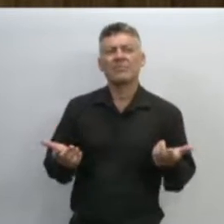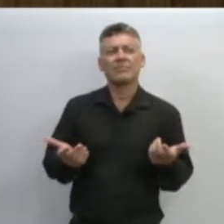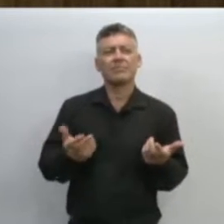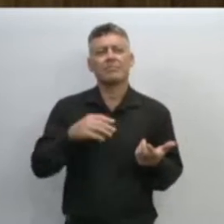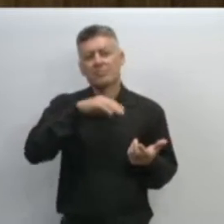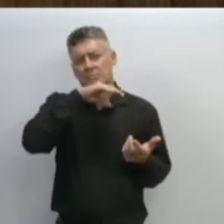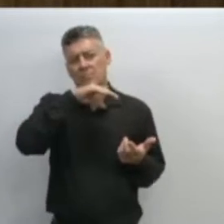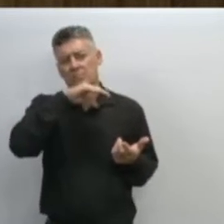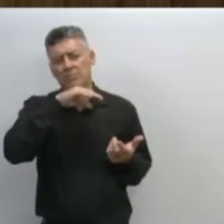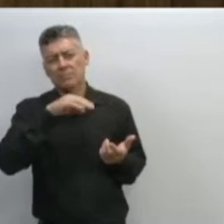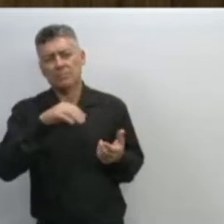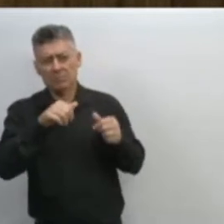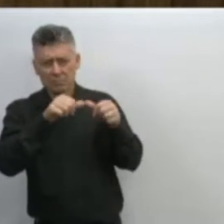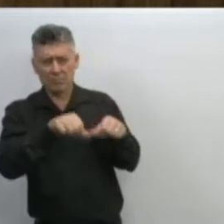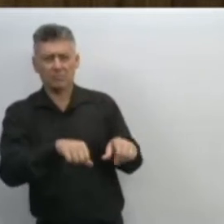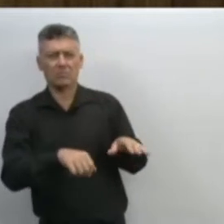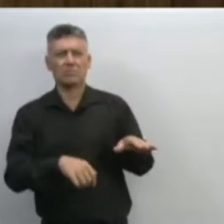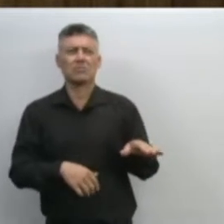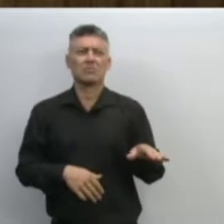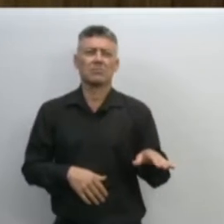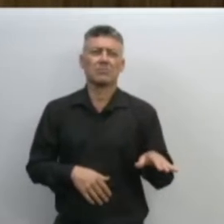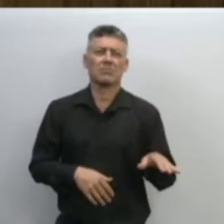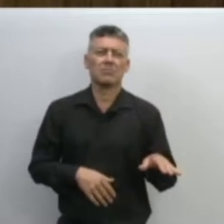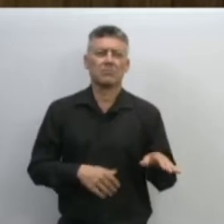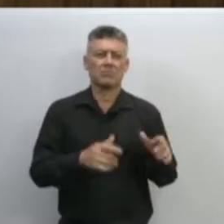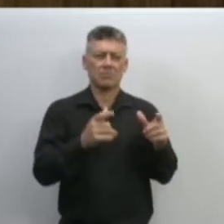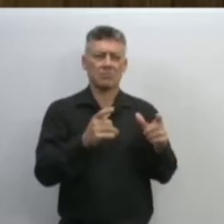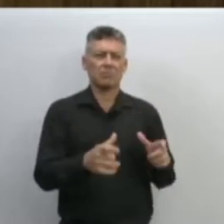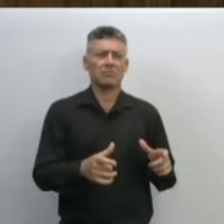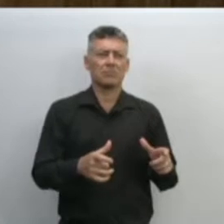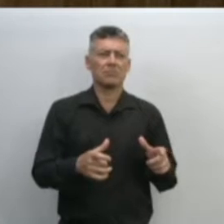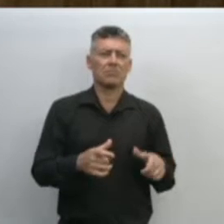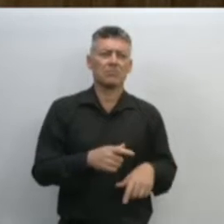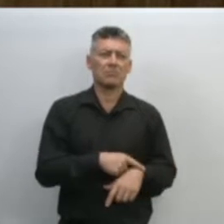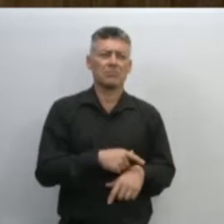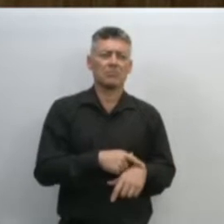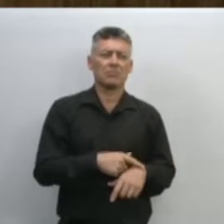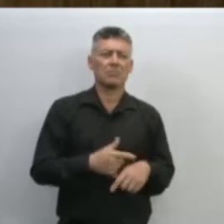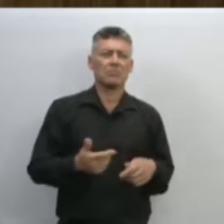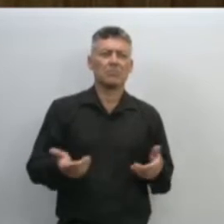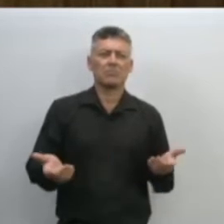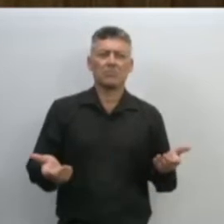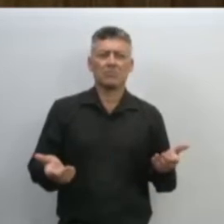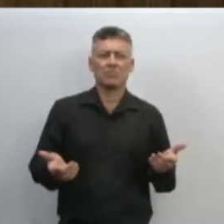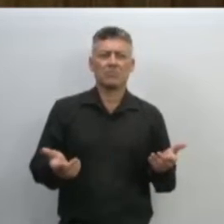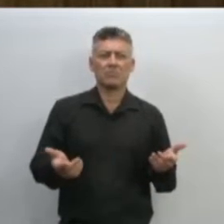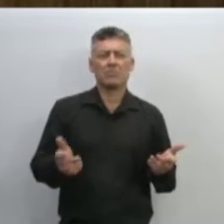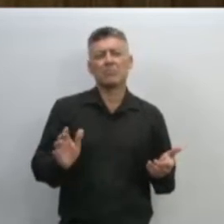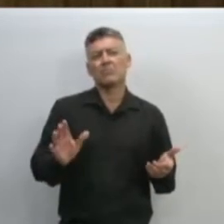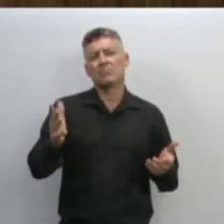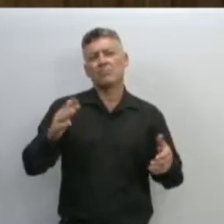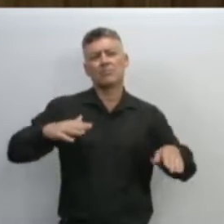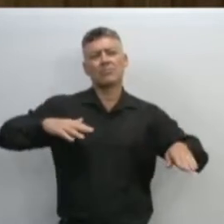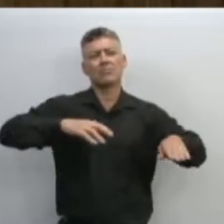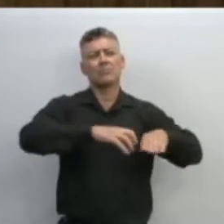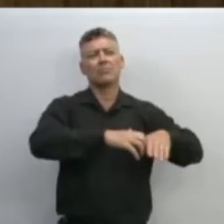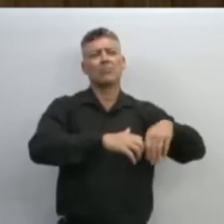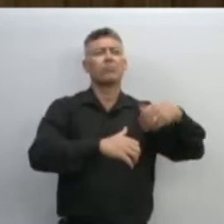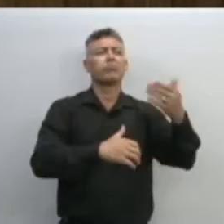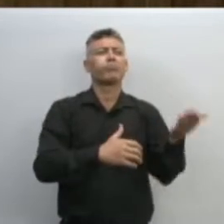animal ficará no local, se não for esse horário, podendo causar uma outra colisão,